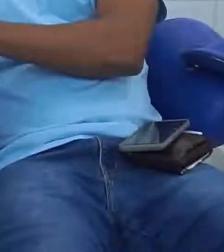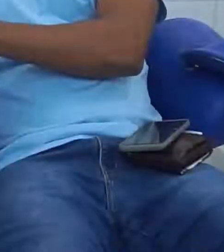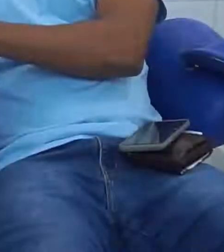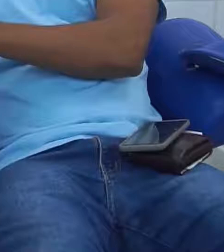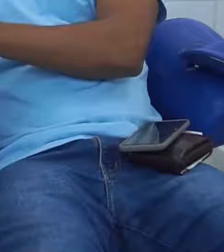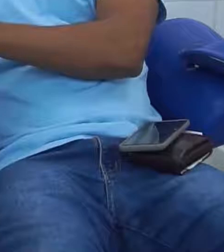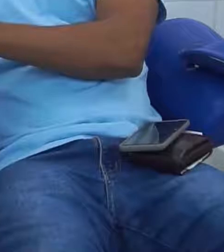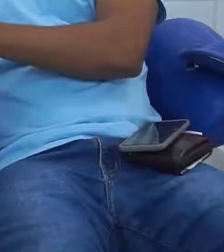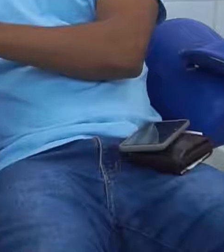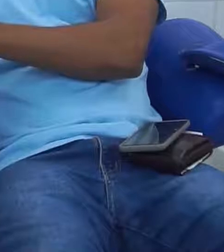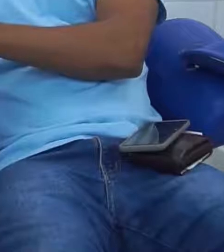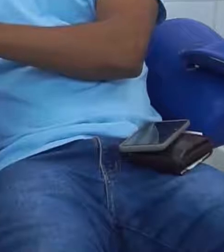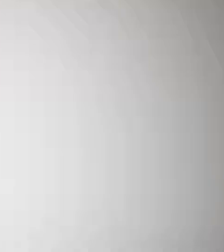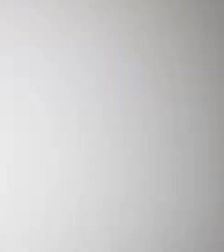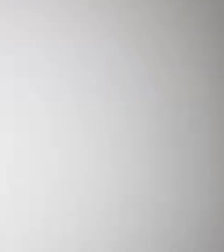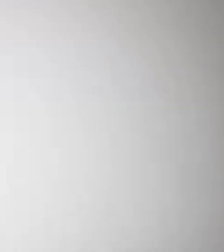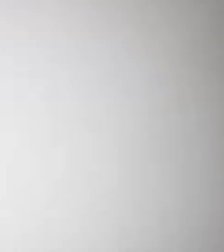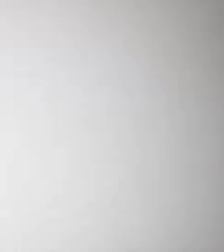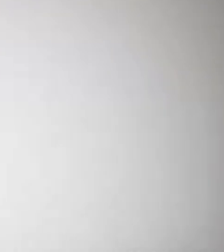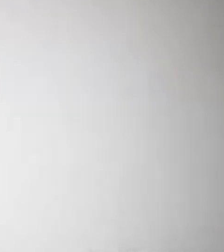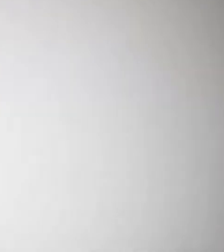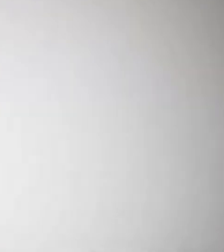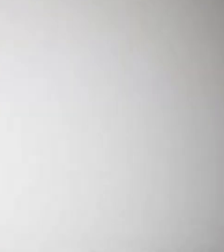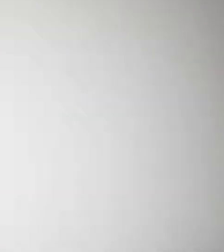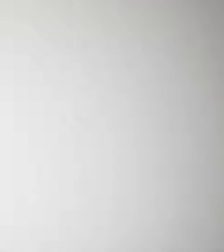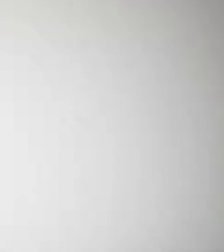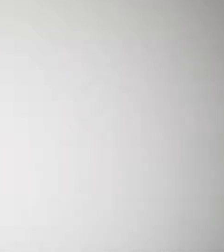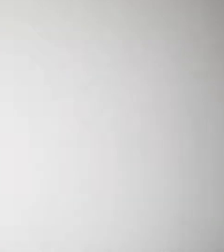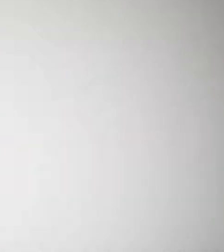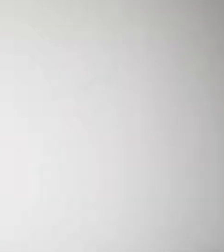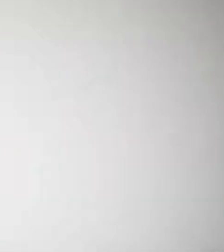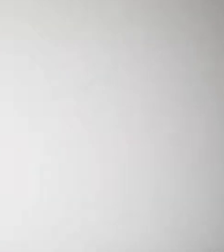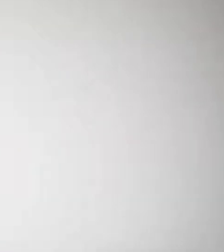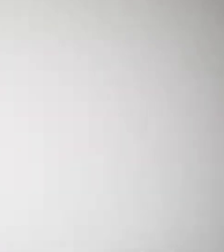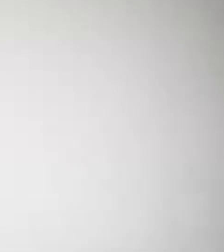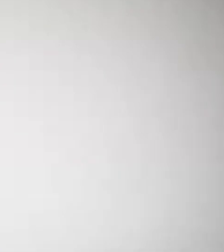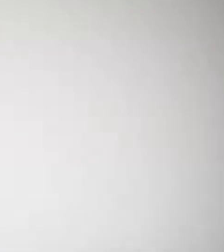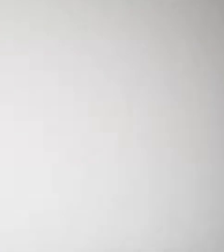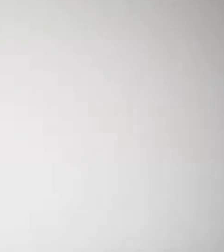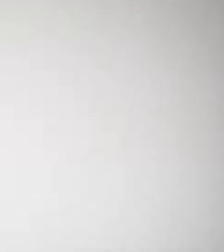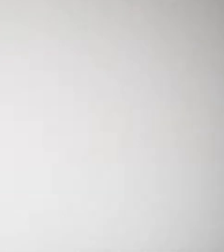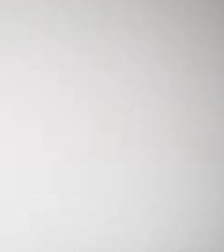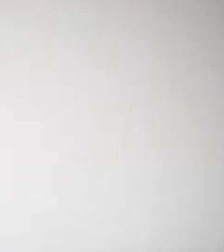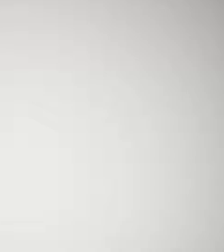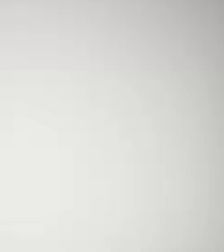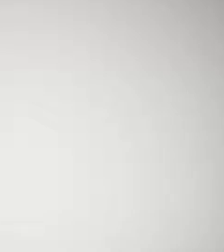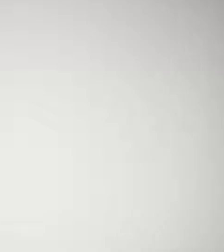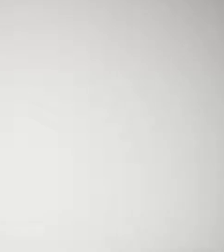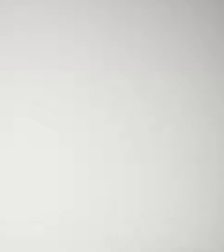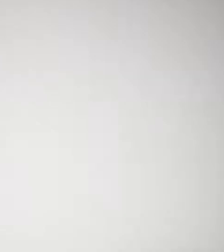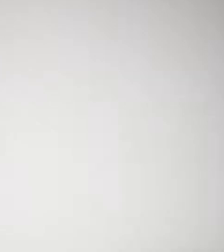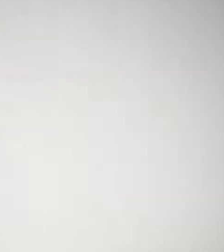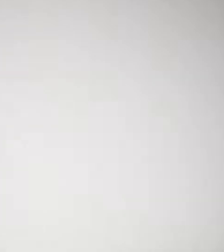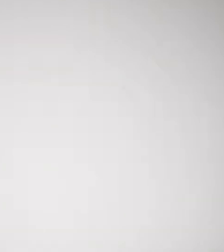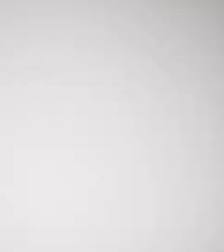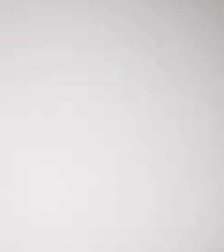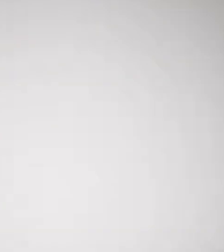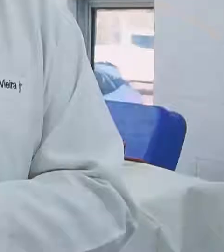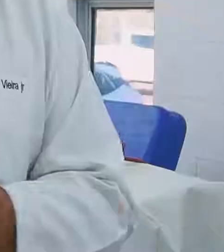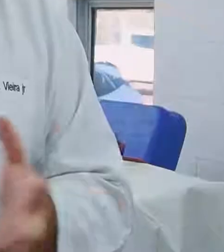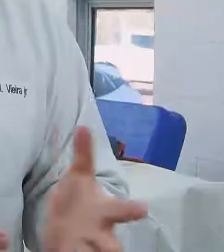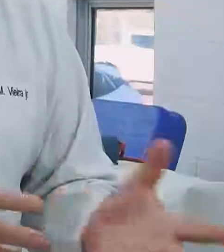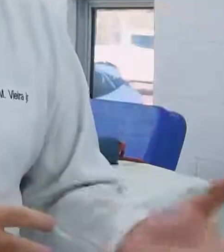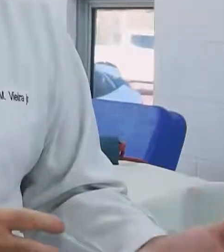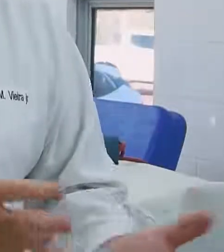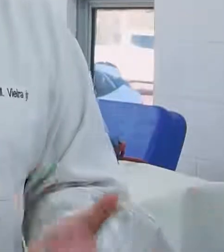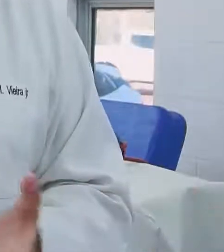sua avaliação para ser doador de medula também, no caso de uma necessidade, né? E que a gente tenha rotineiramente sangue para